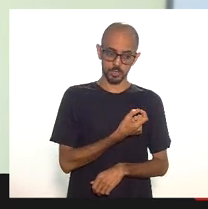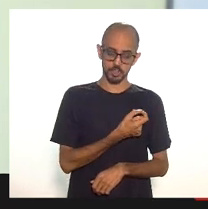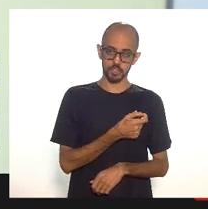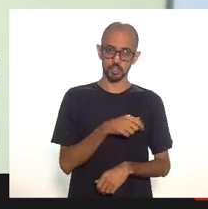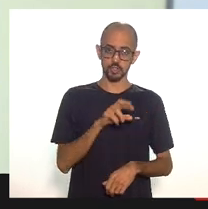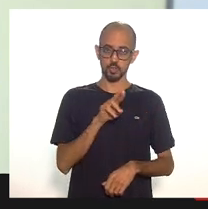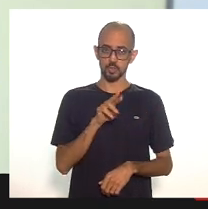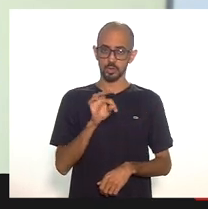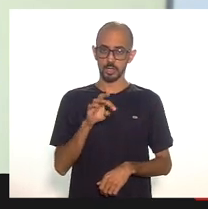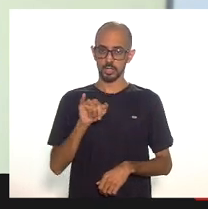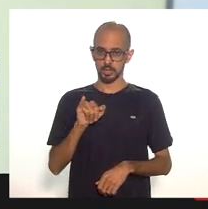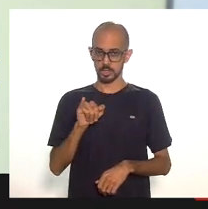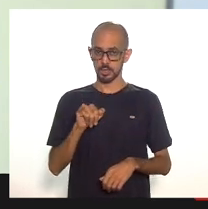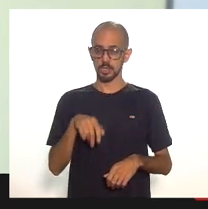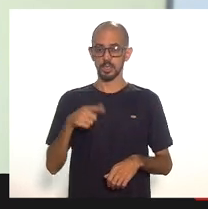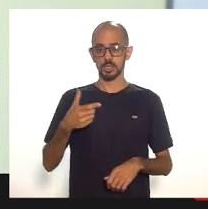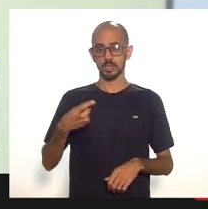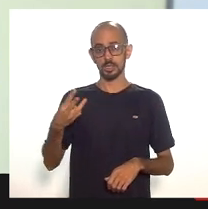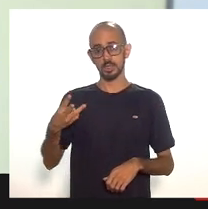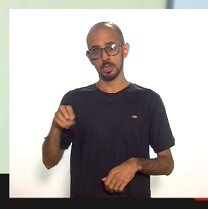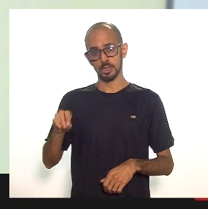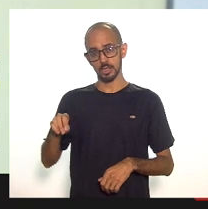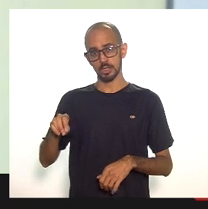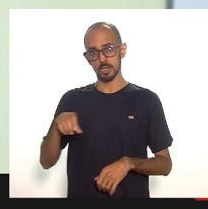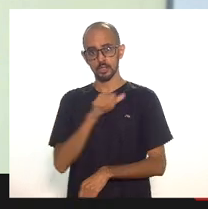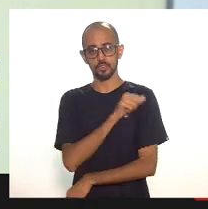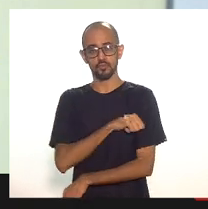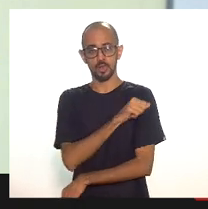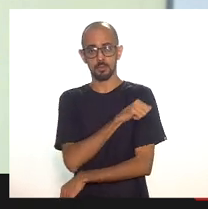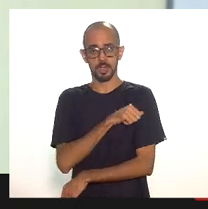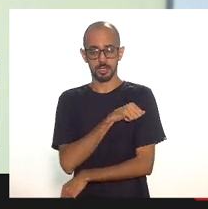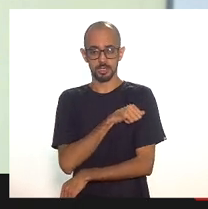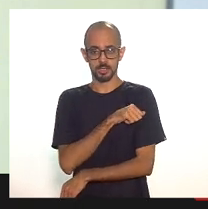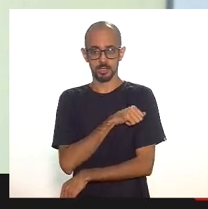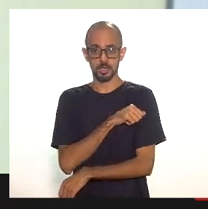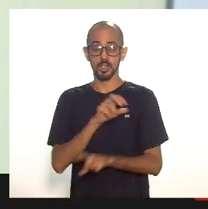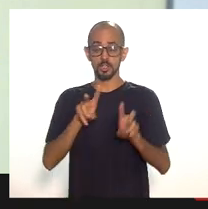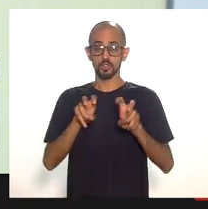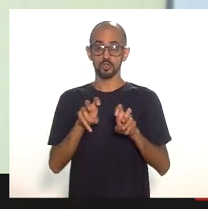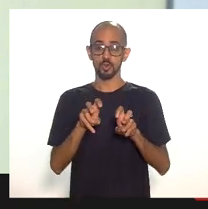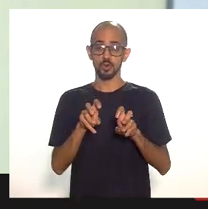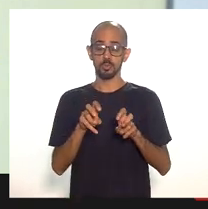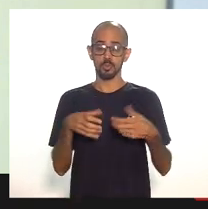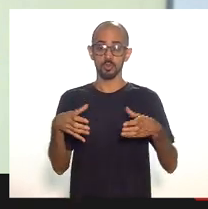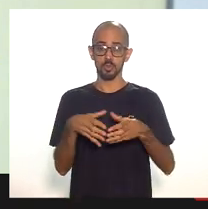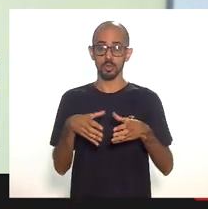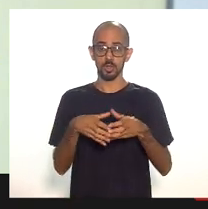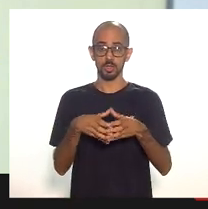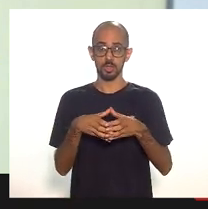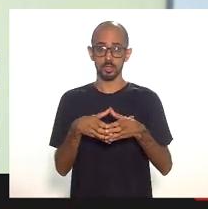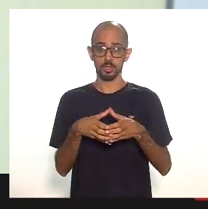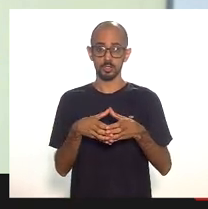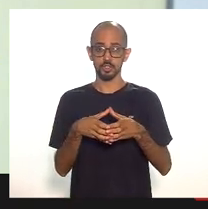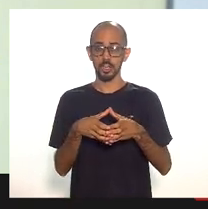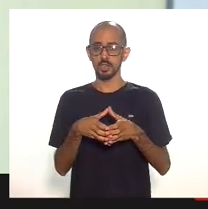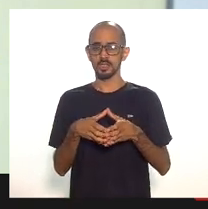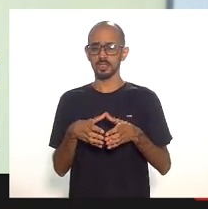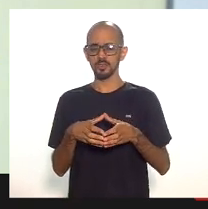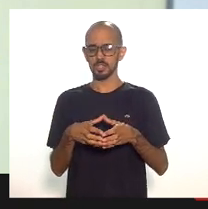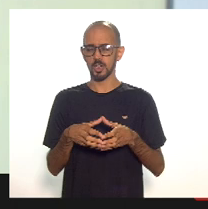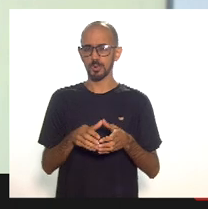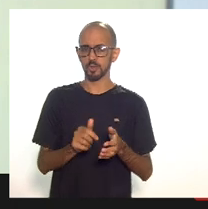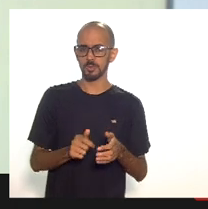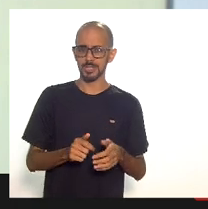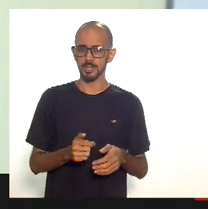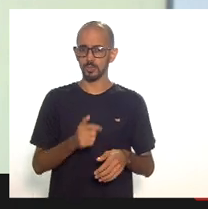enfermaria. Com relação ao kit intubação, o Ministério da Saúde